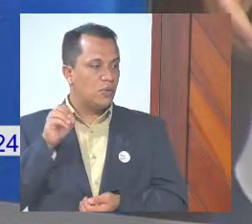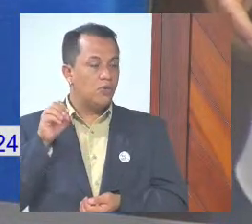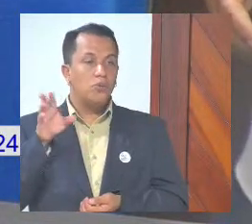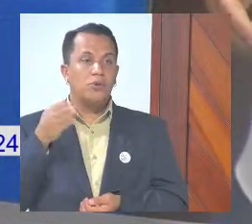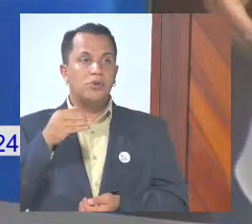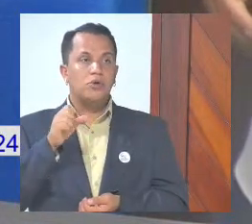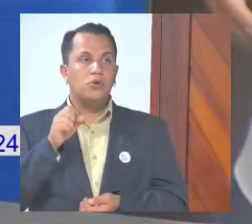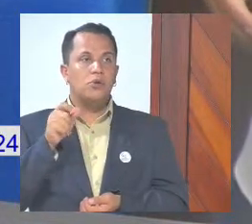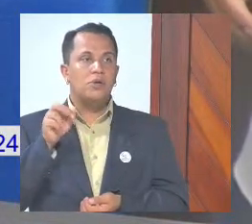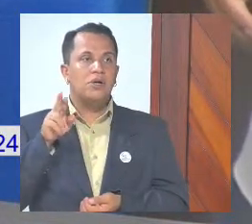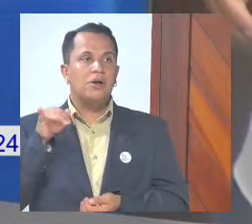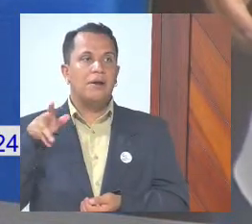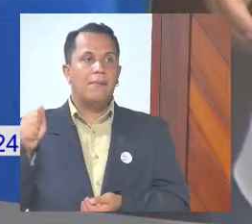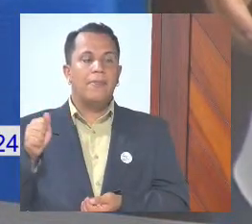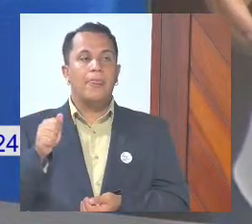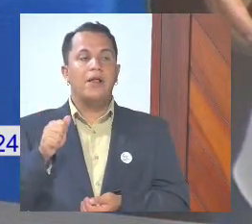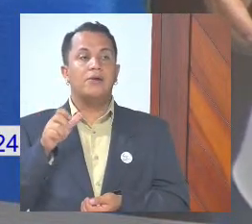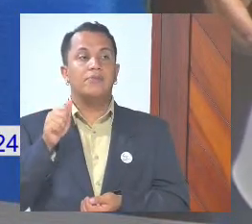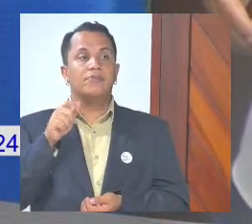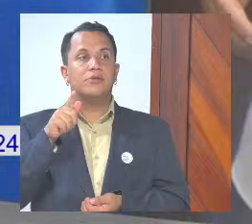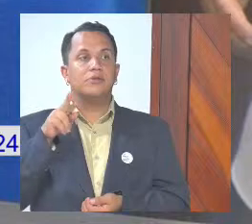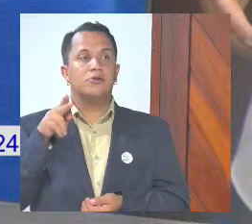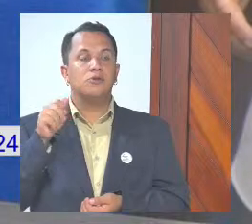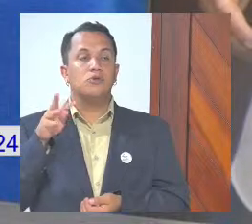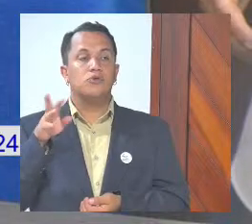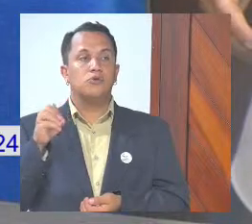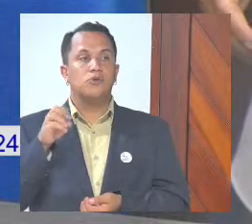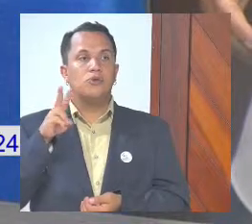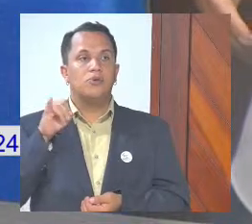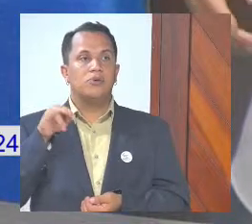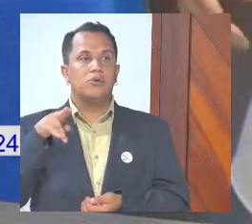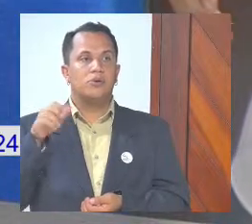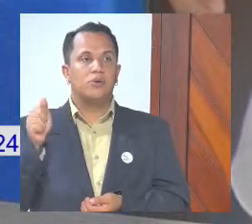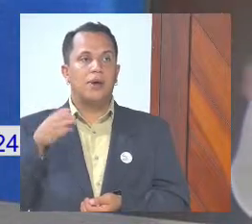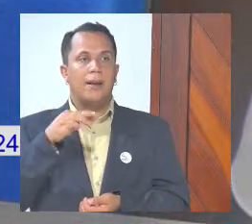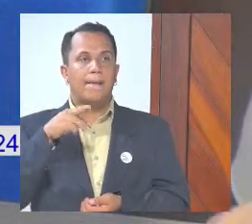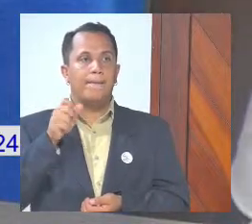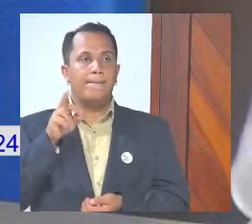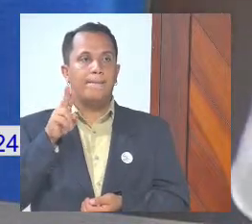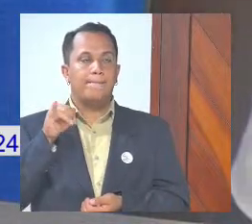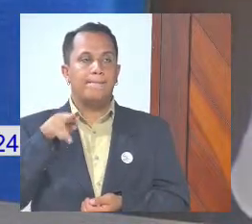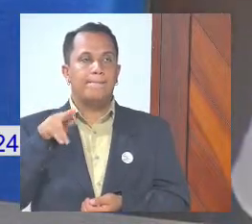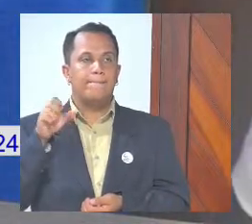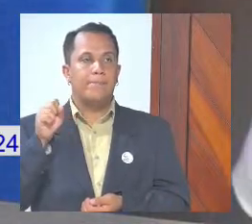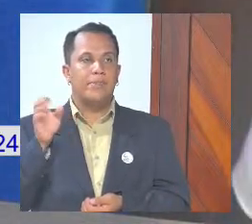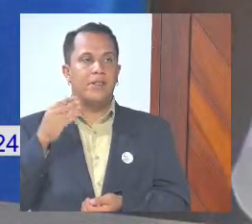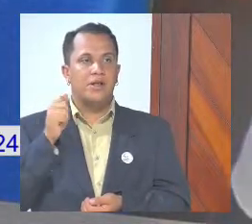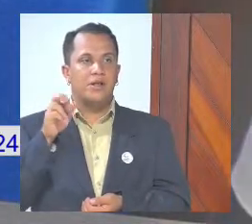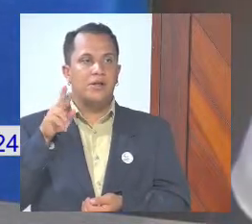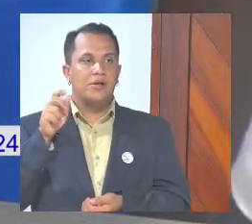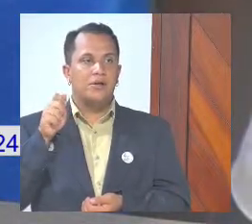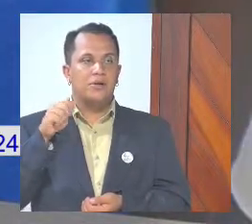PDT. Augusto Vinícius Martins de Araújo.